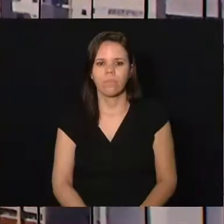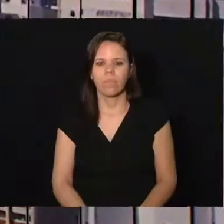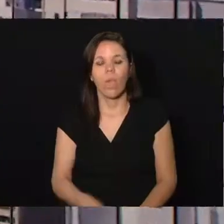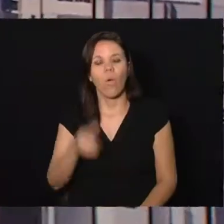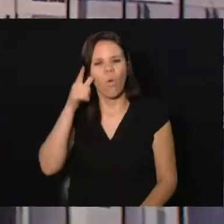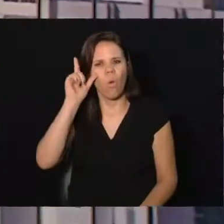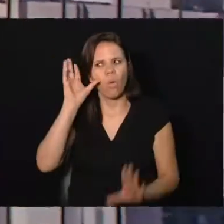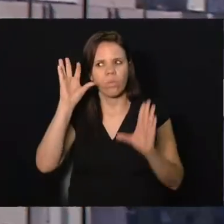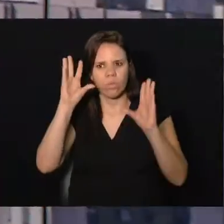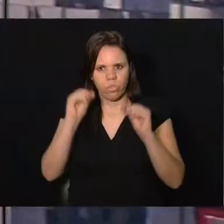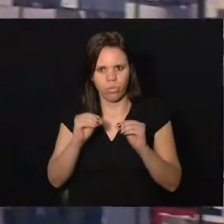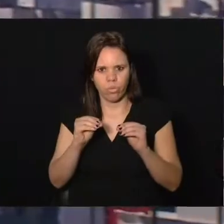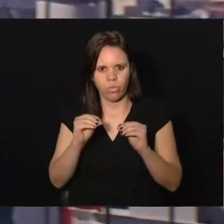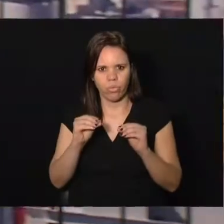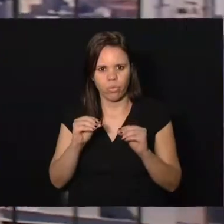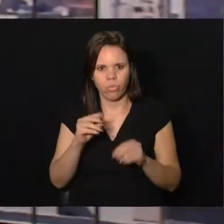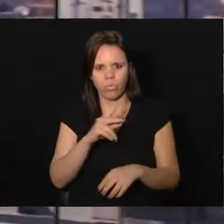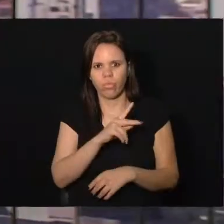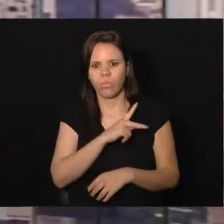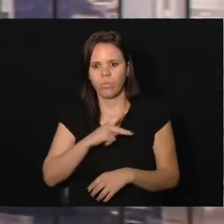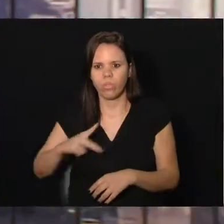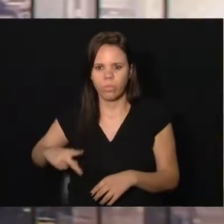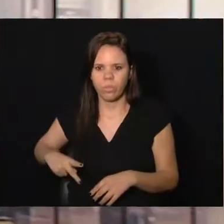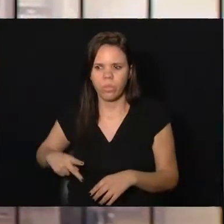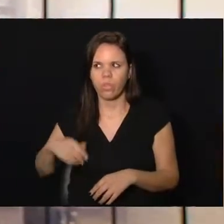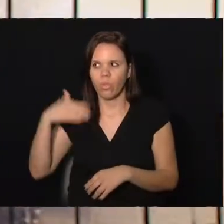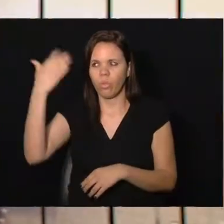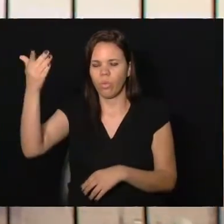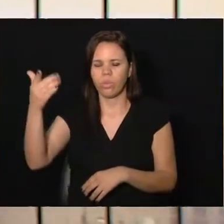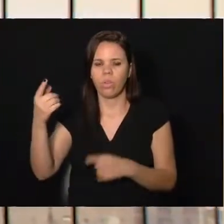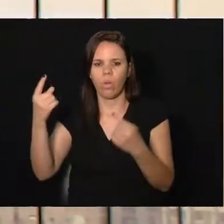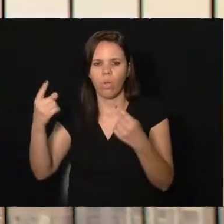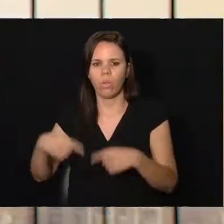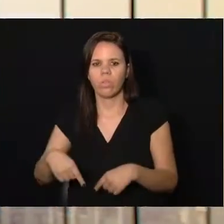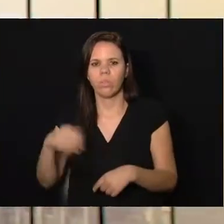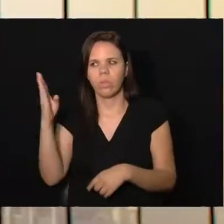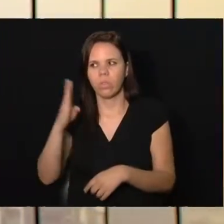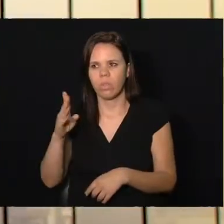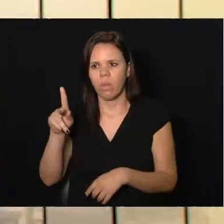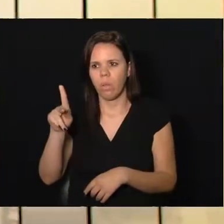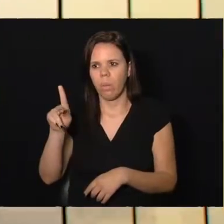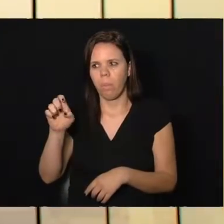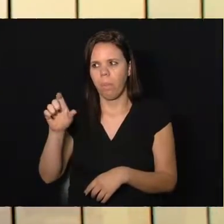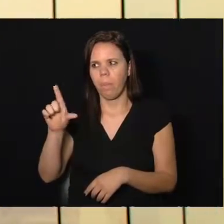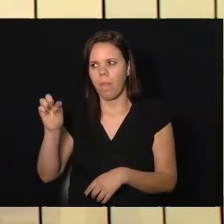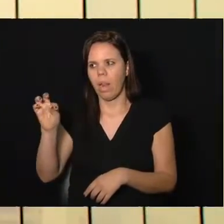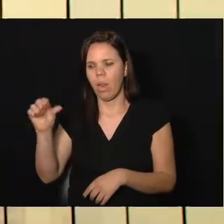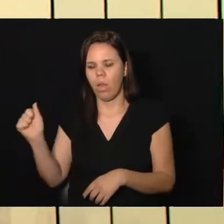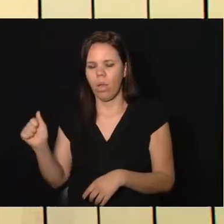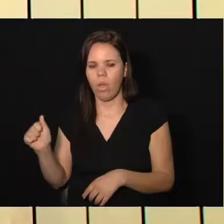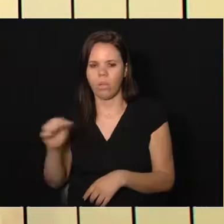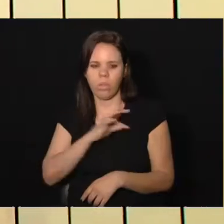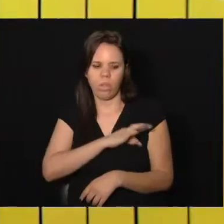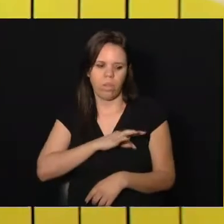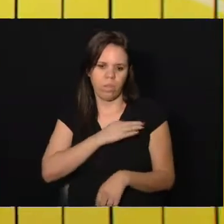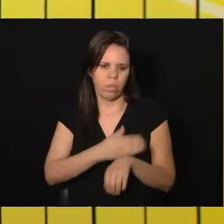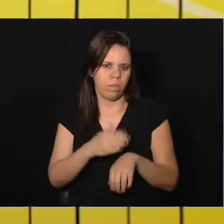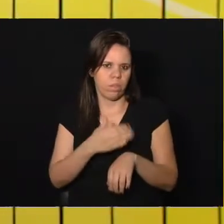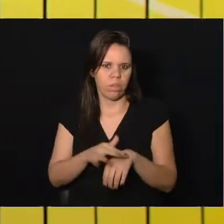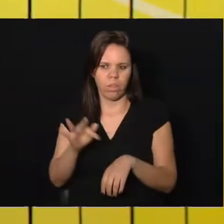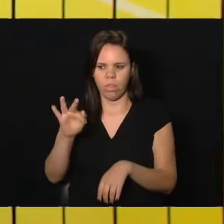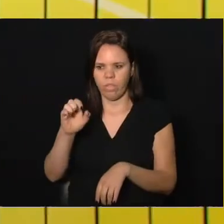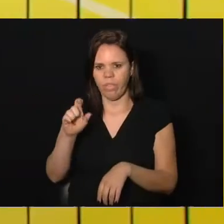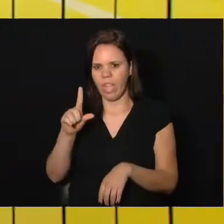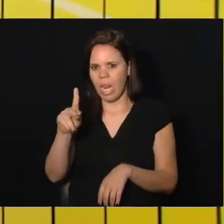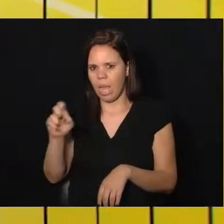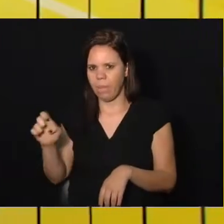Ontem à noite, jogando fora de casa contra o Brasil de Pelotas e com o treinador interino Felipe Moreira, a